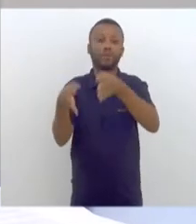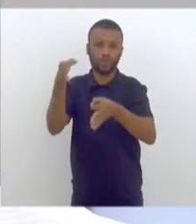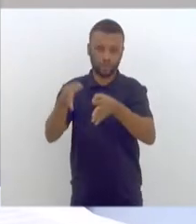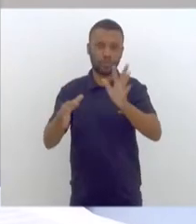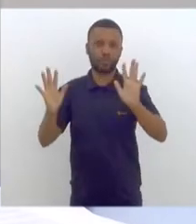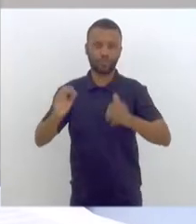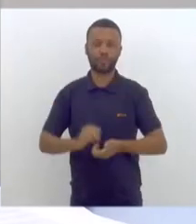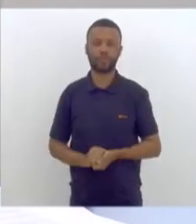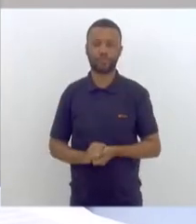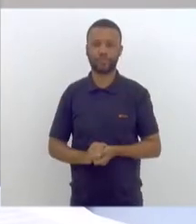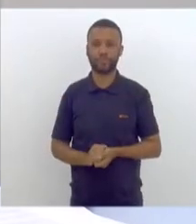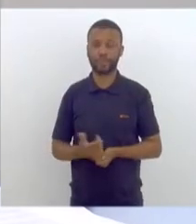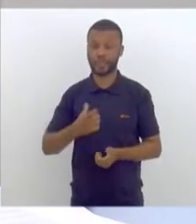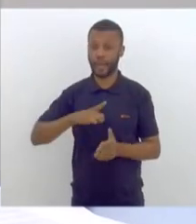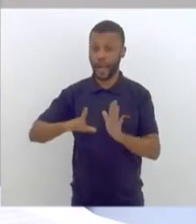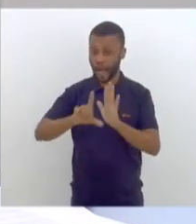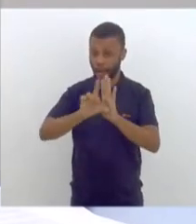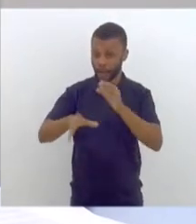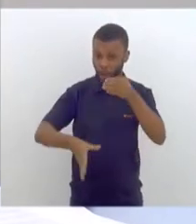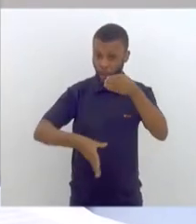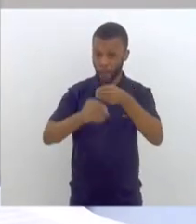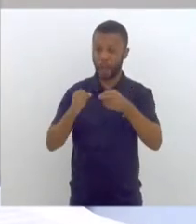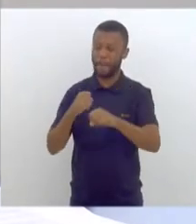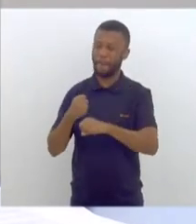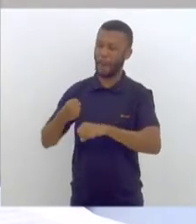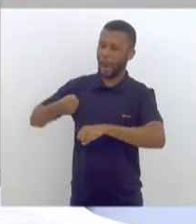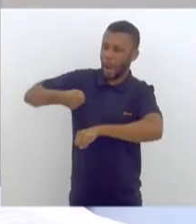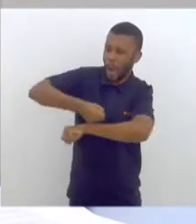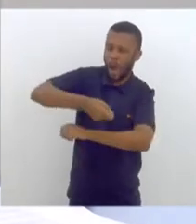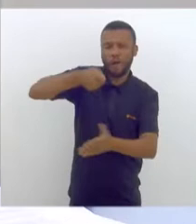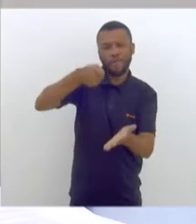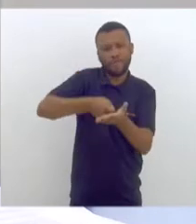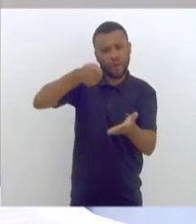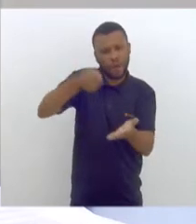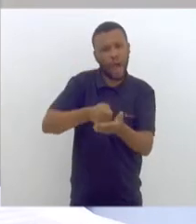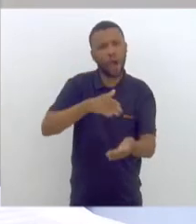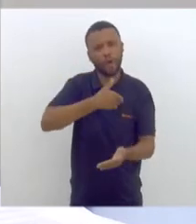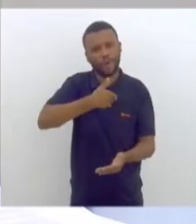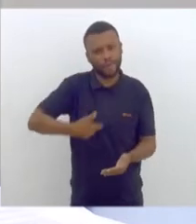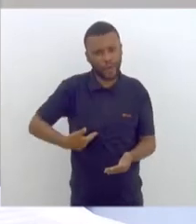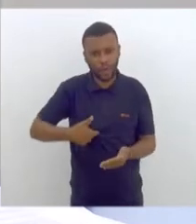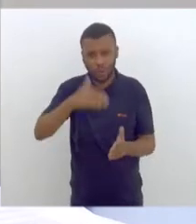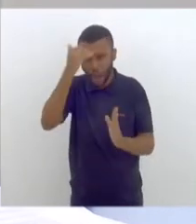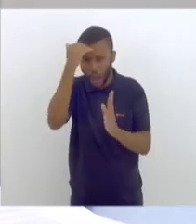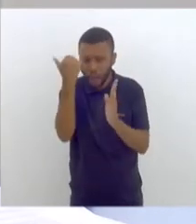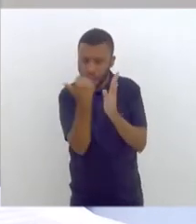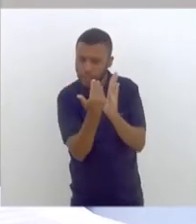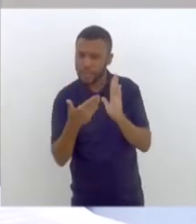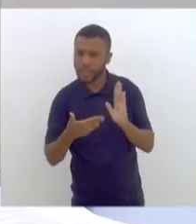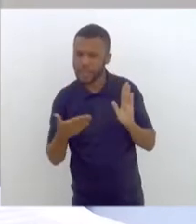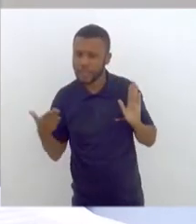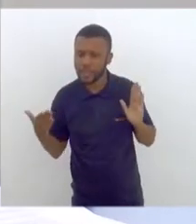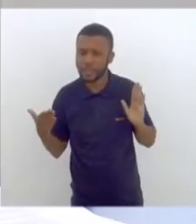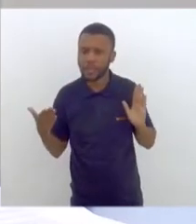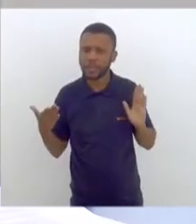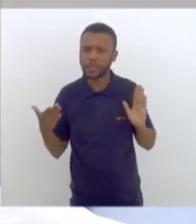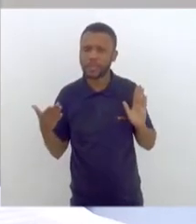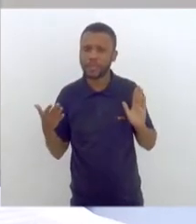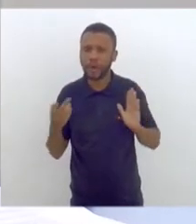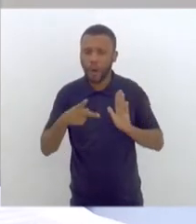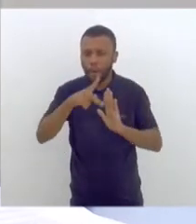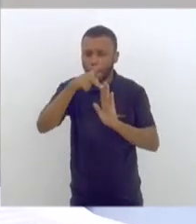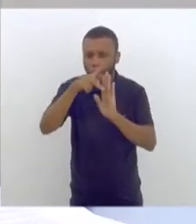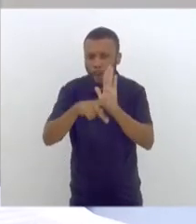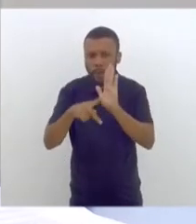tem Arley complementar força de obrigar o governo a segui-la numa matéria